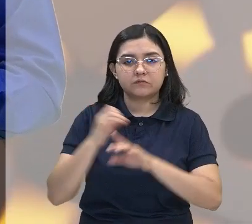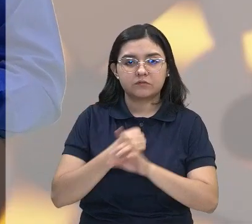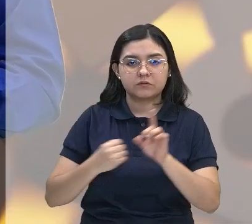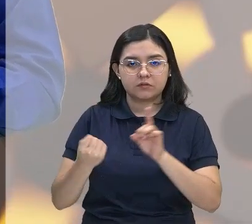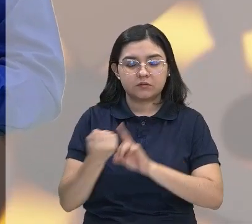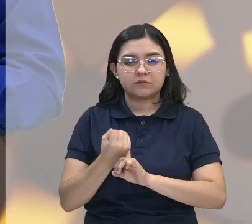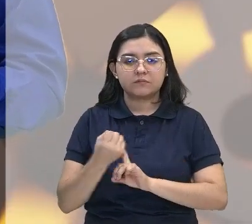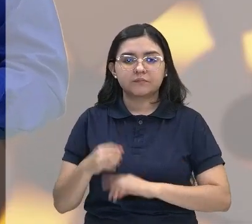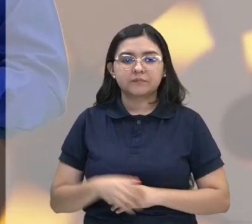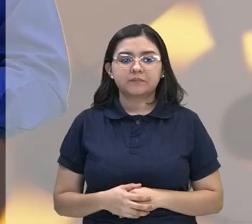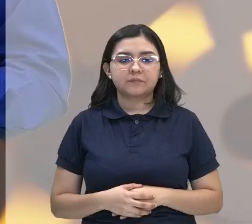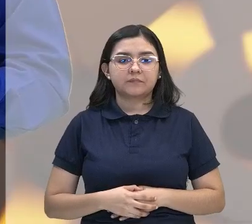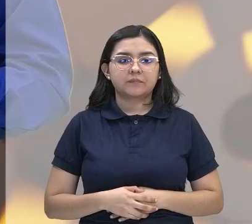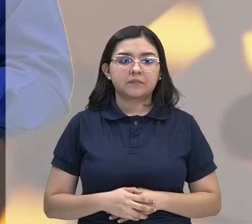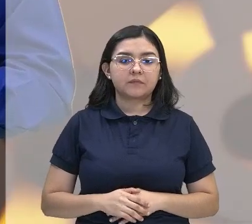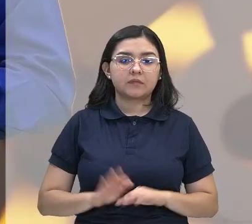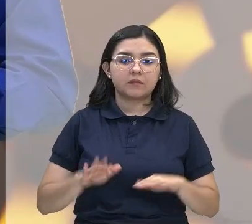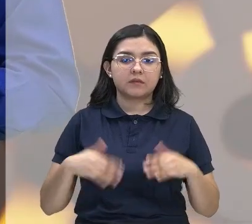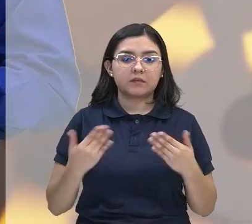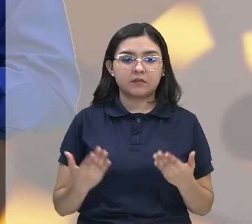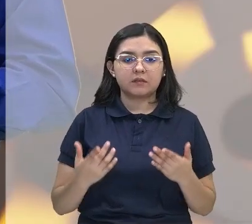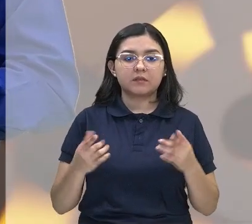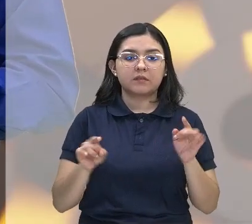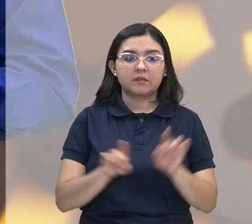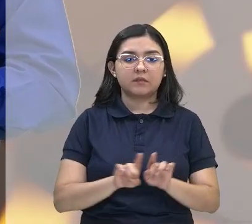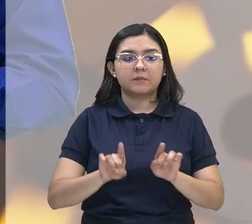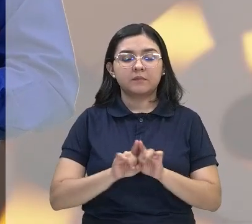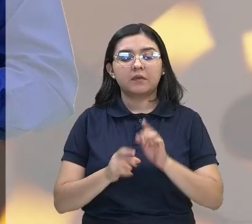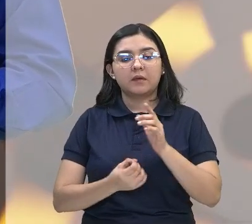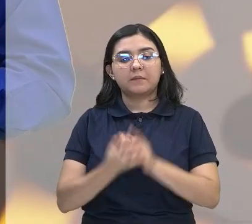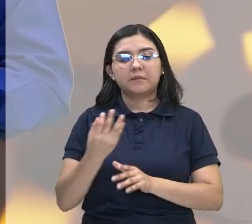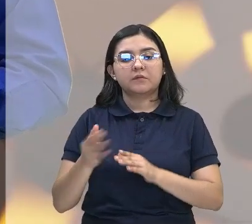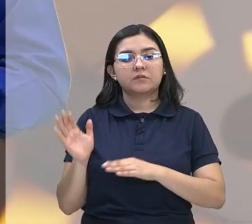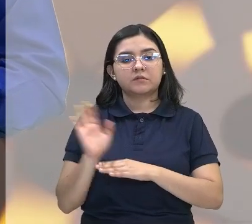naquela sociedade. E olha aqui, até produção